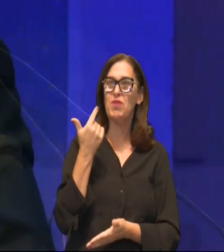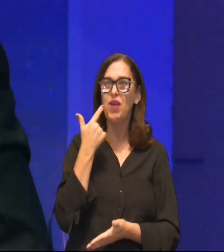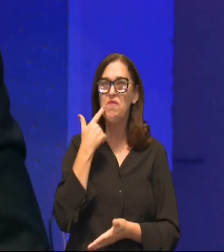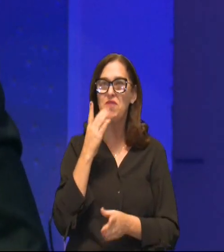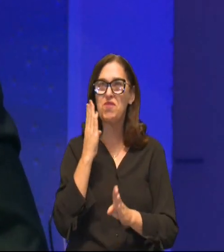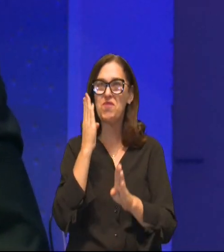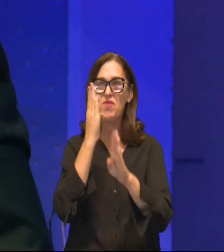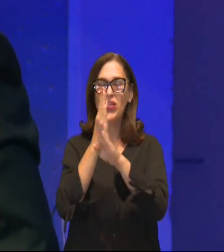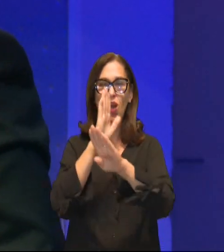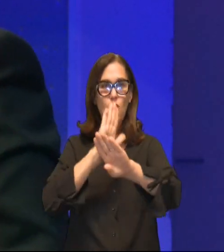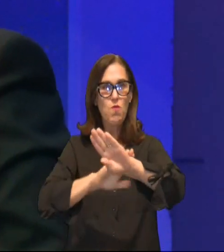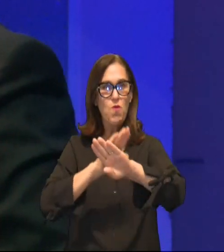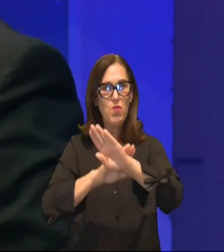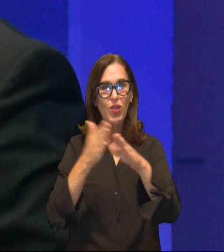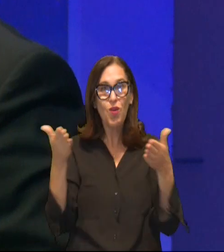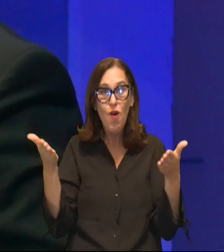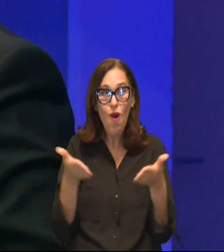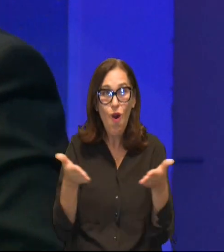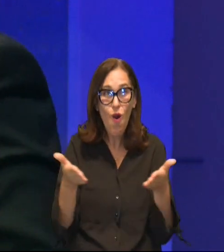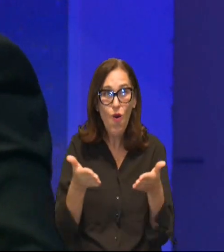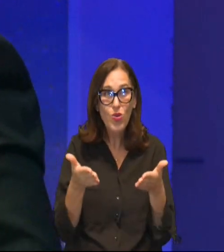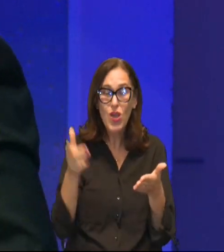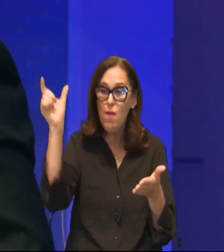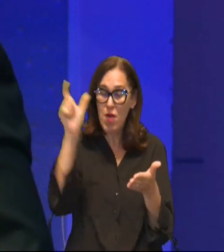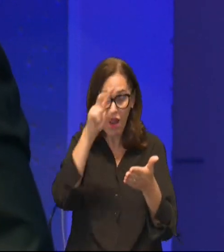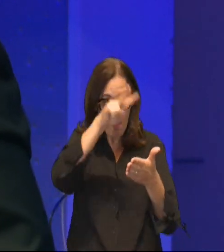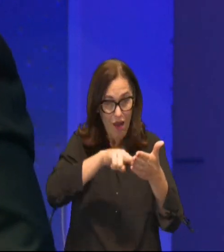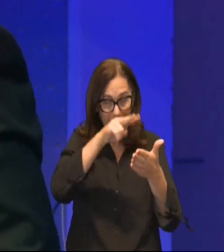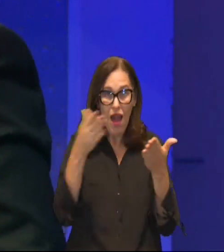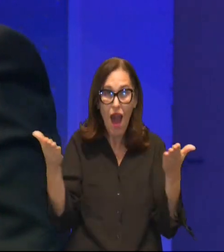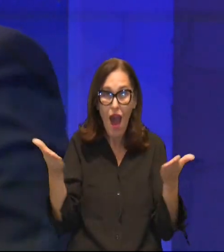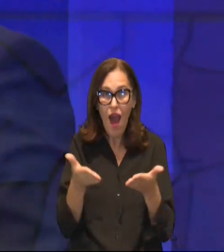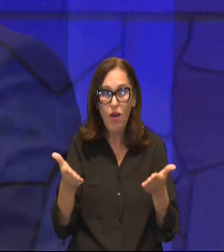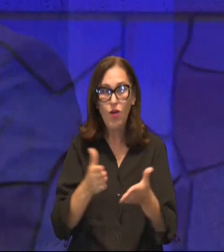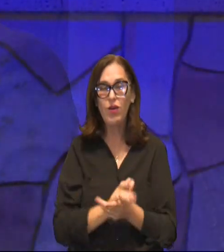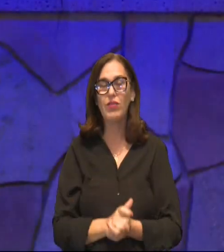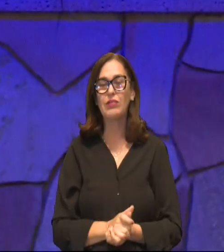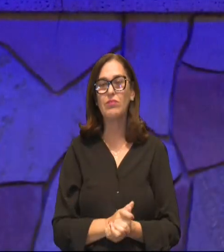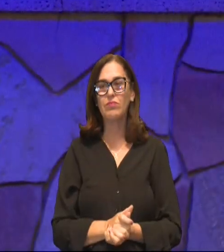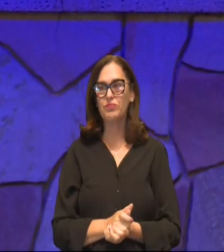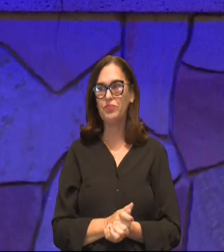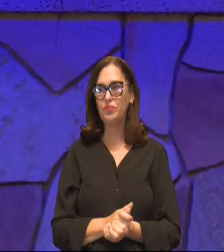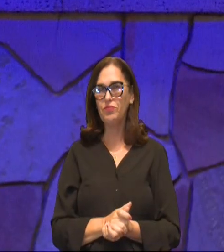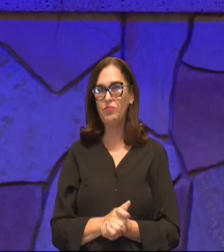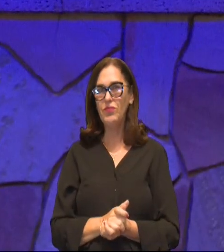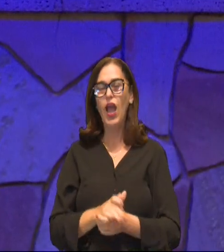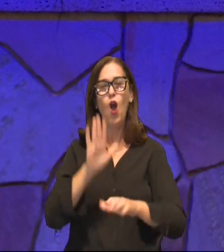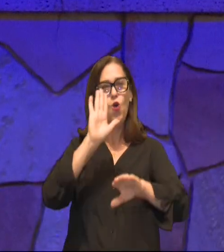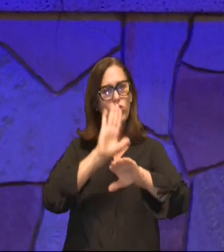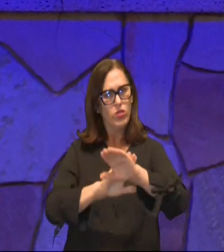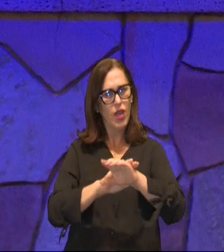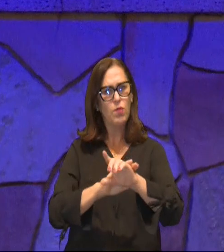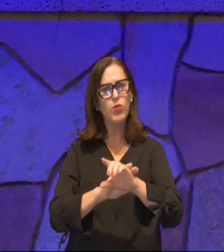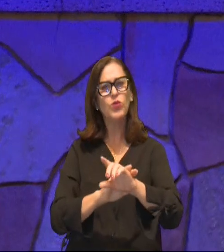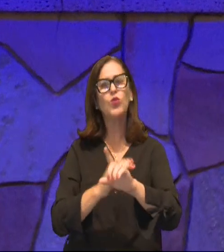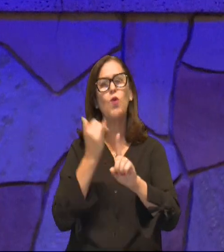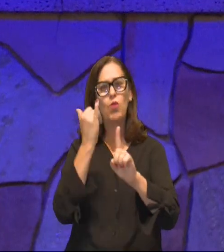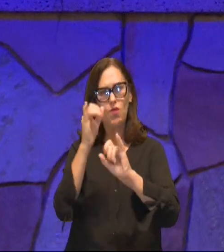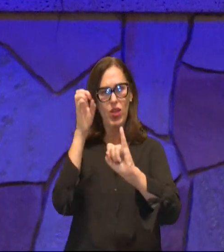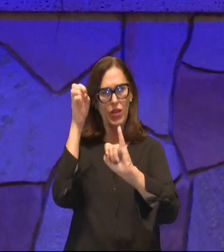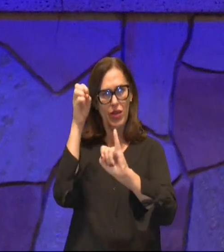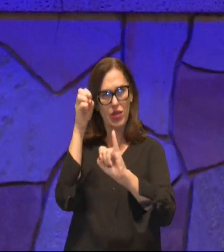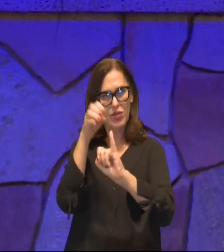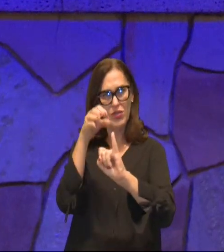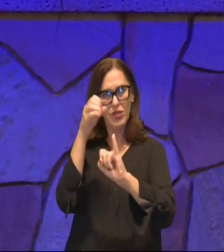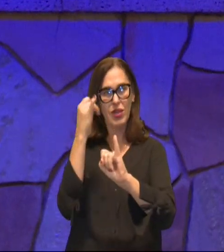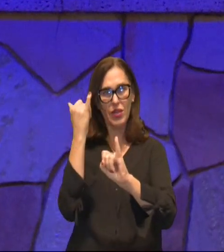encontrasse até este momento presente na palavra lida neste momento. O tempo do profeta Isaías